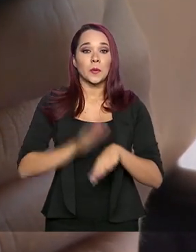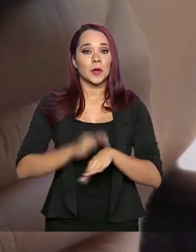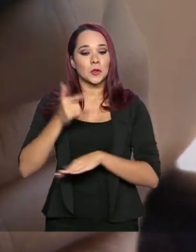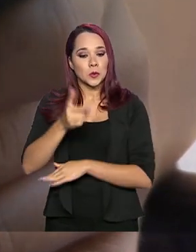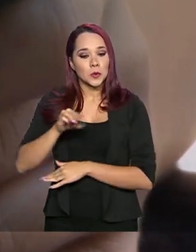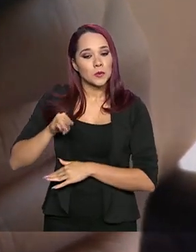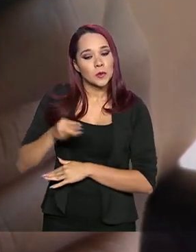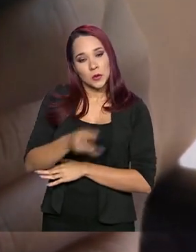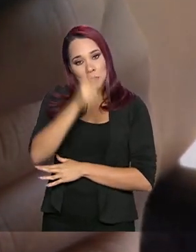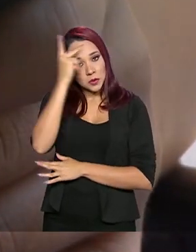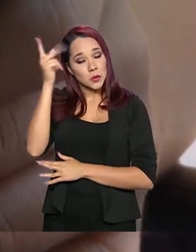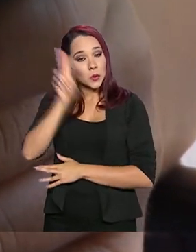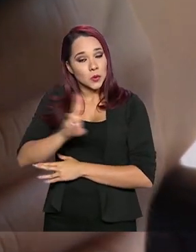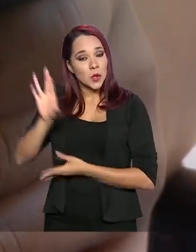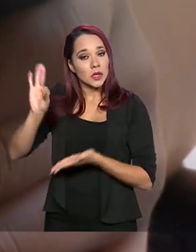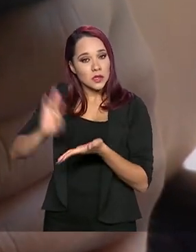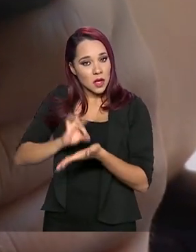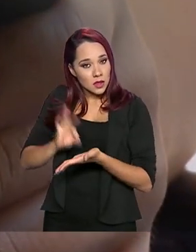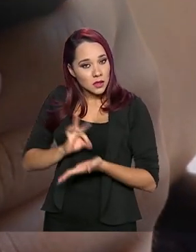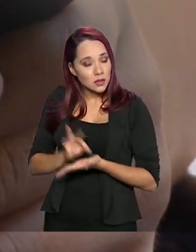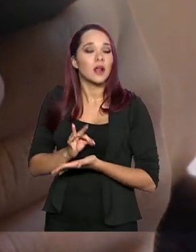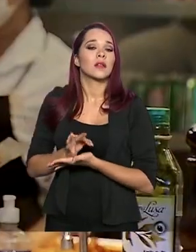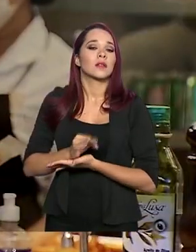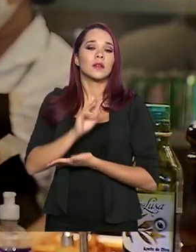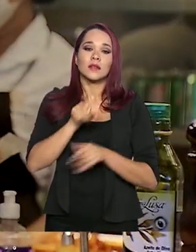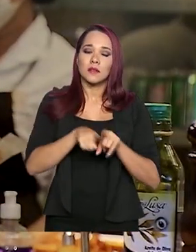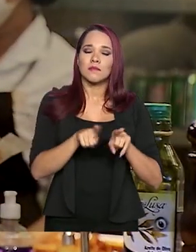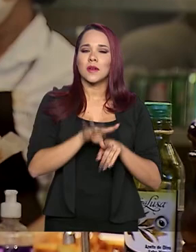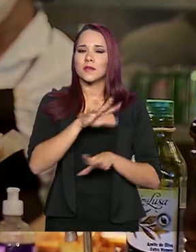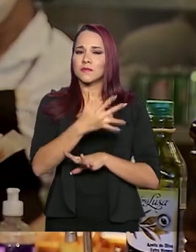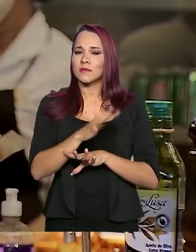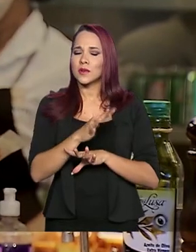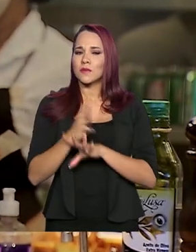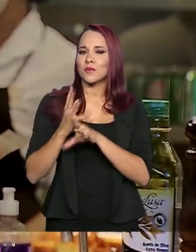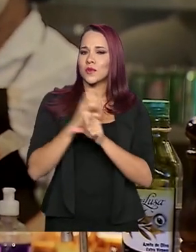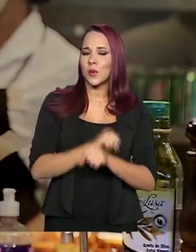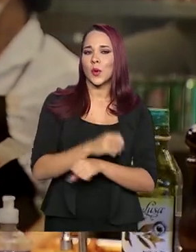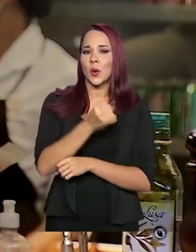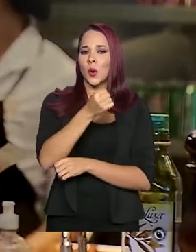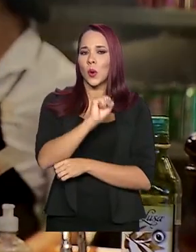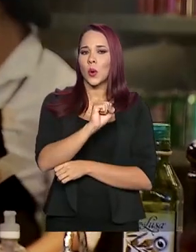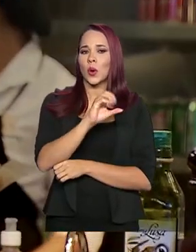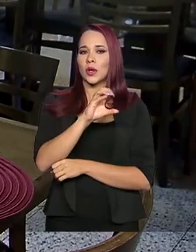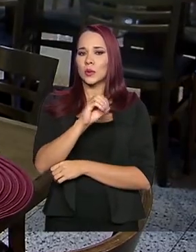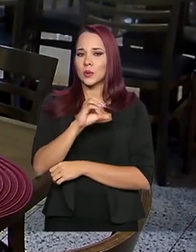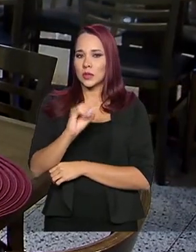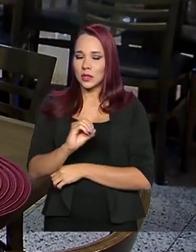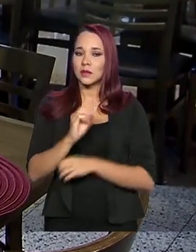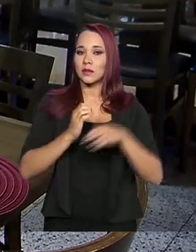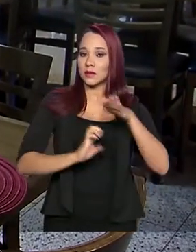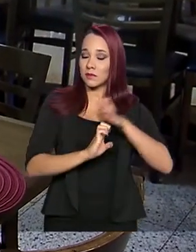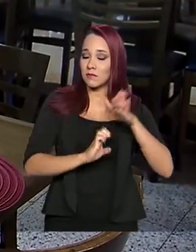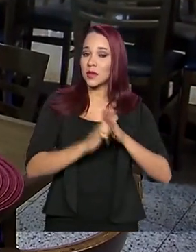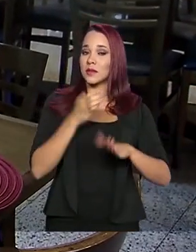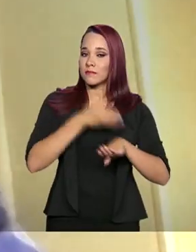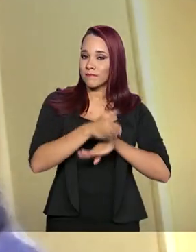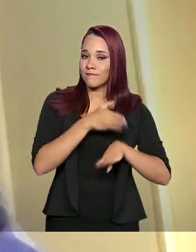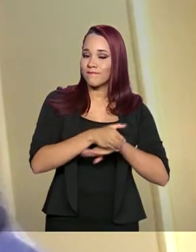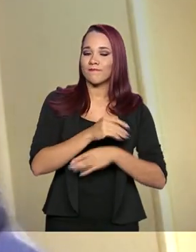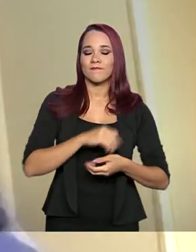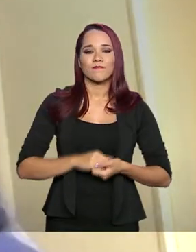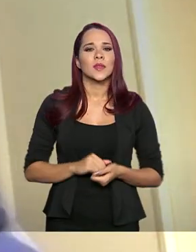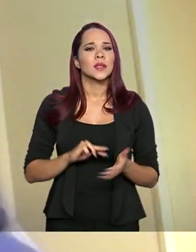milhões de usuários cadastrados, além de aproximadamente 800 empresas participantes.